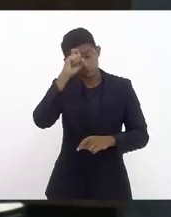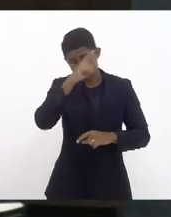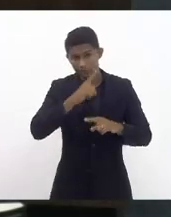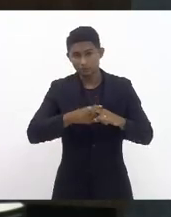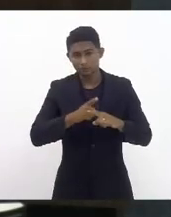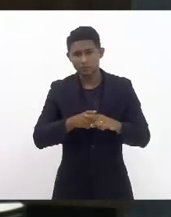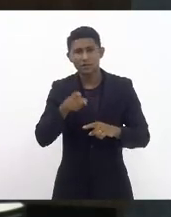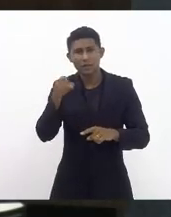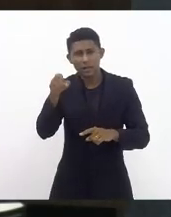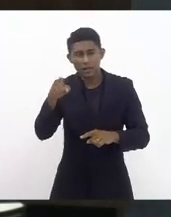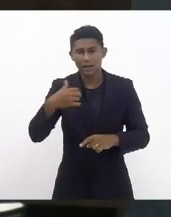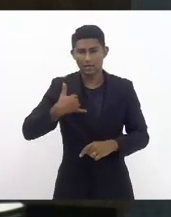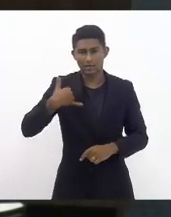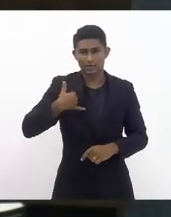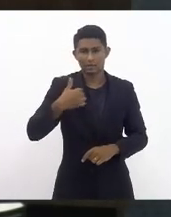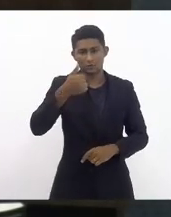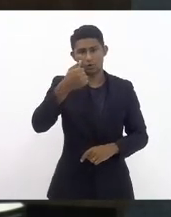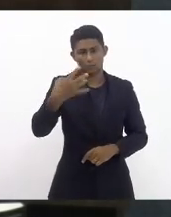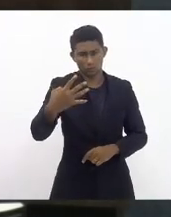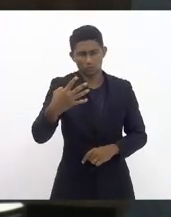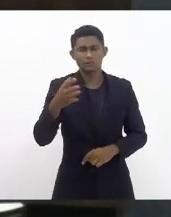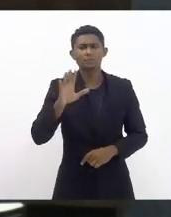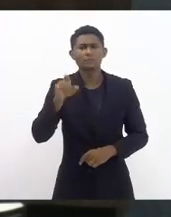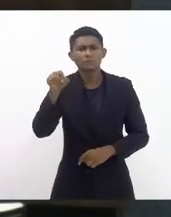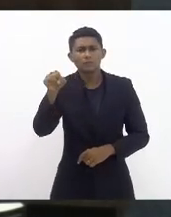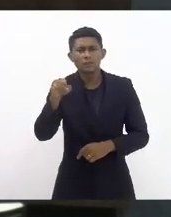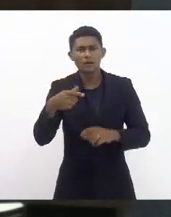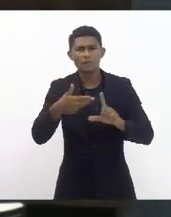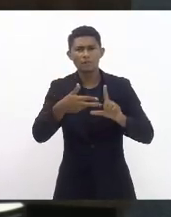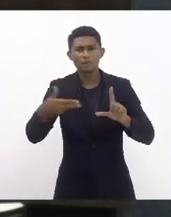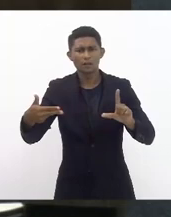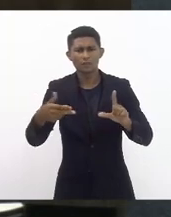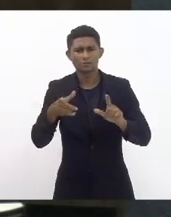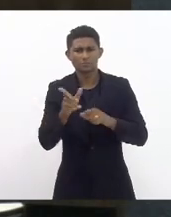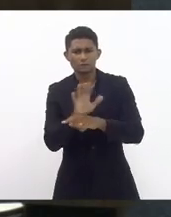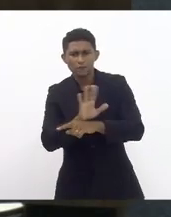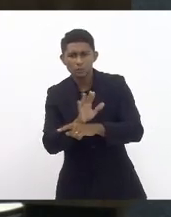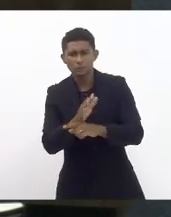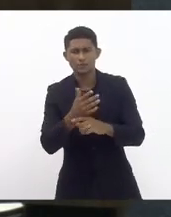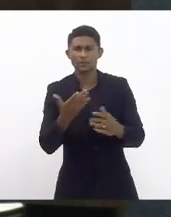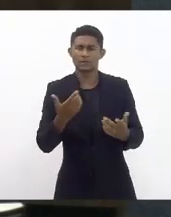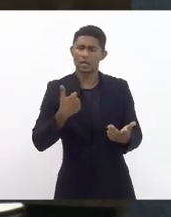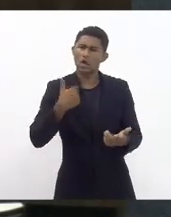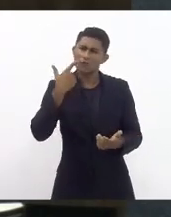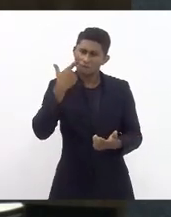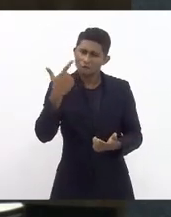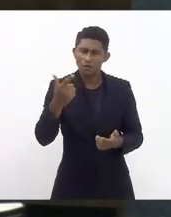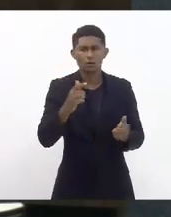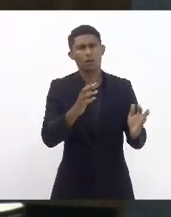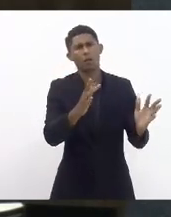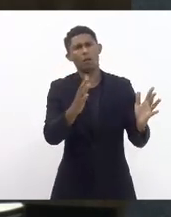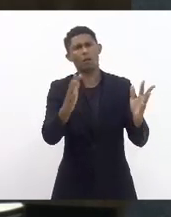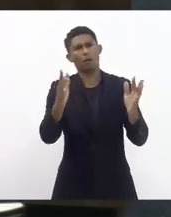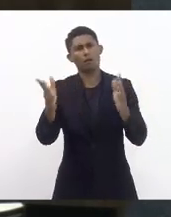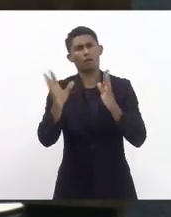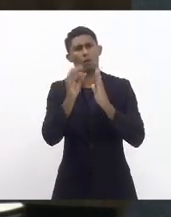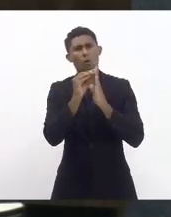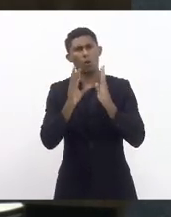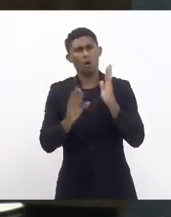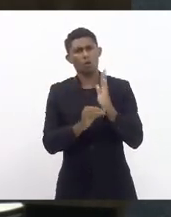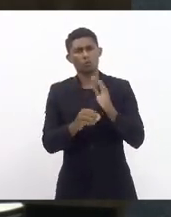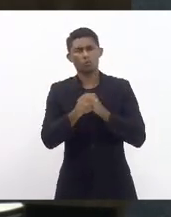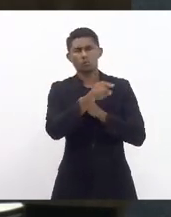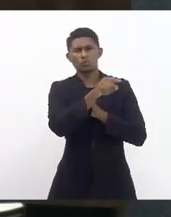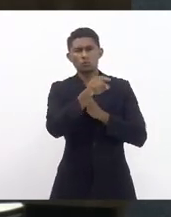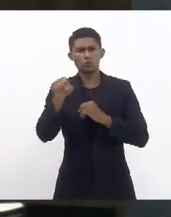e traz conteúdos de, na minha concepção, eu fui analisar, que estimula a